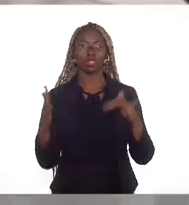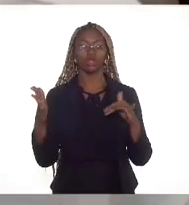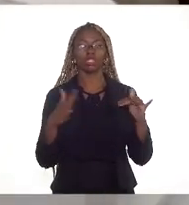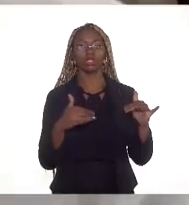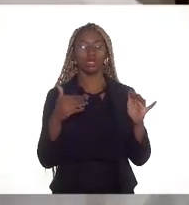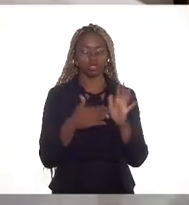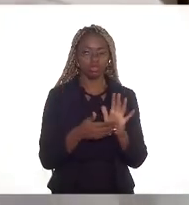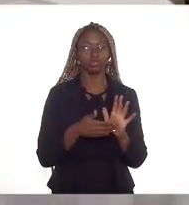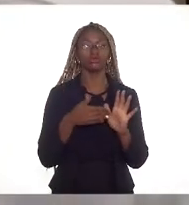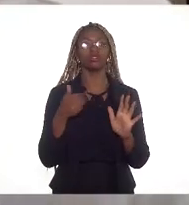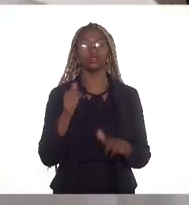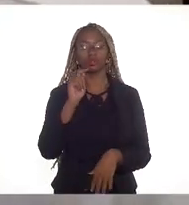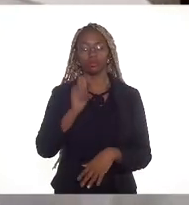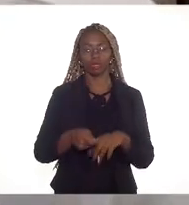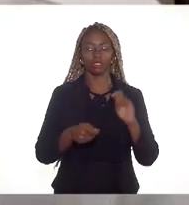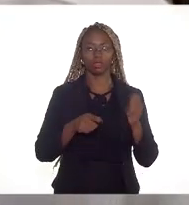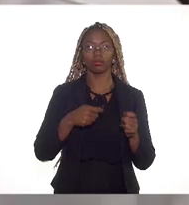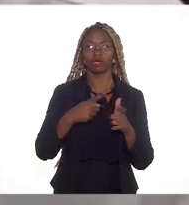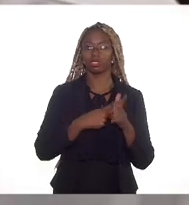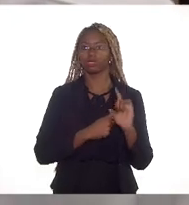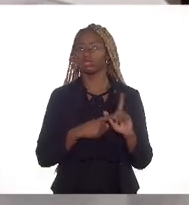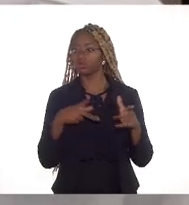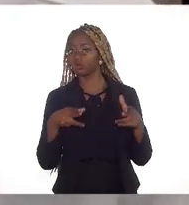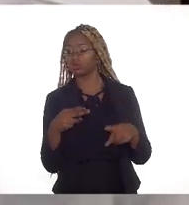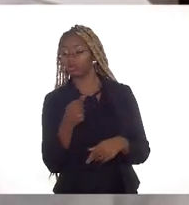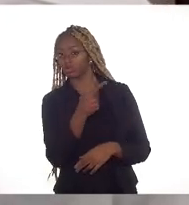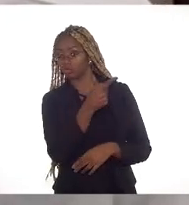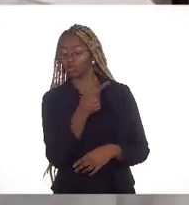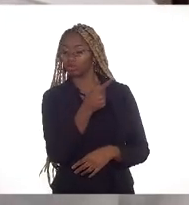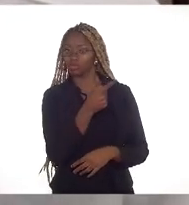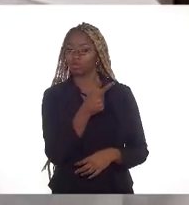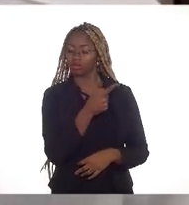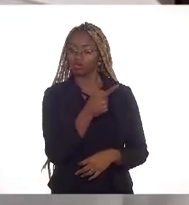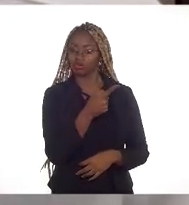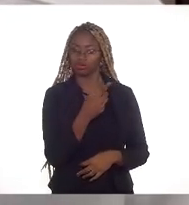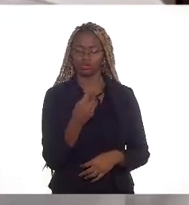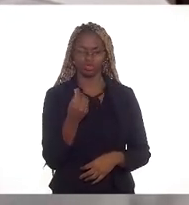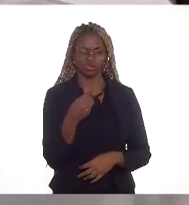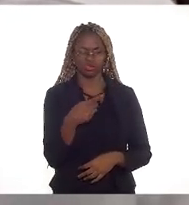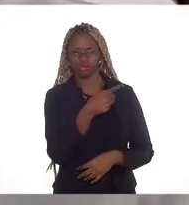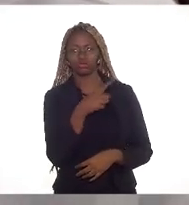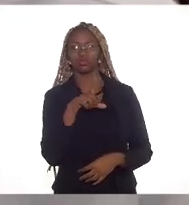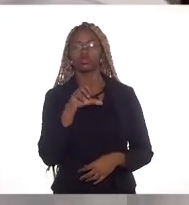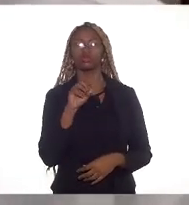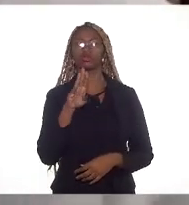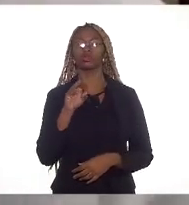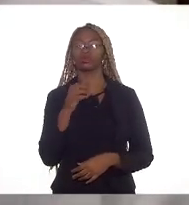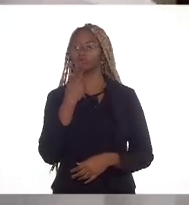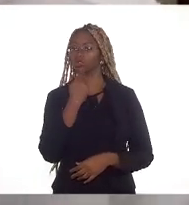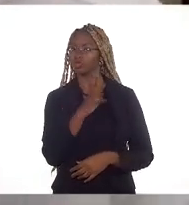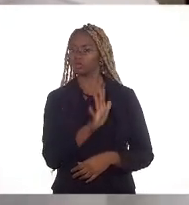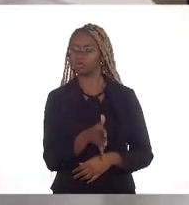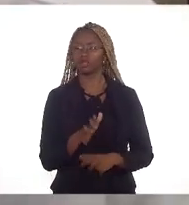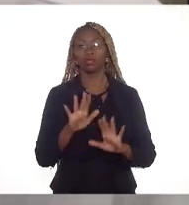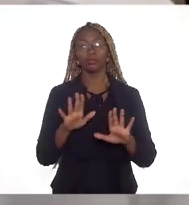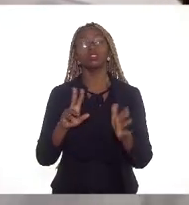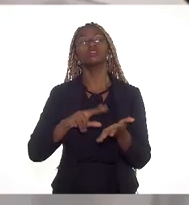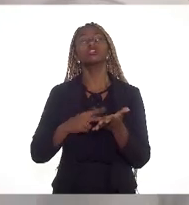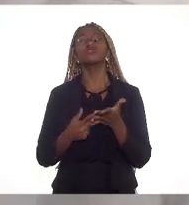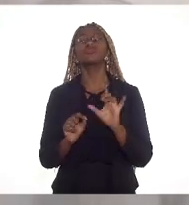suspensão do pagamento da dívida, como dito pelo Lobo. O que eu quero dizer com